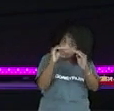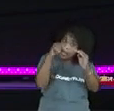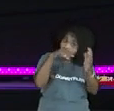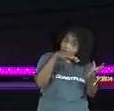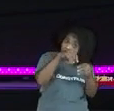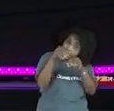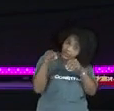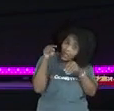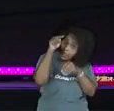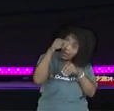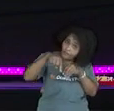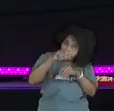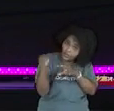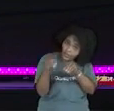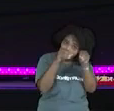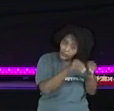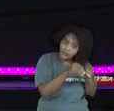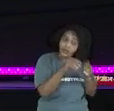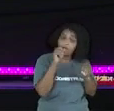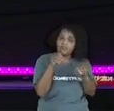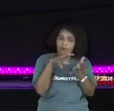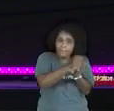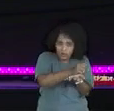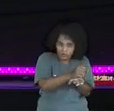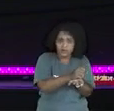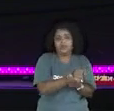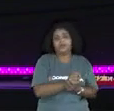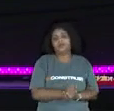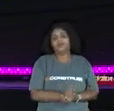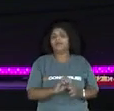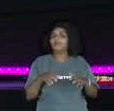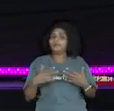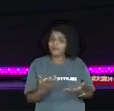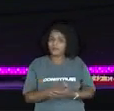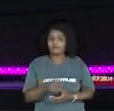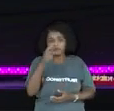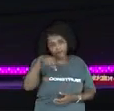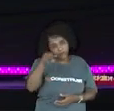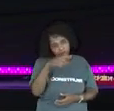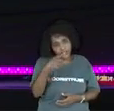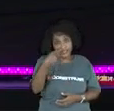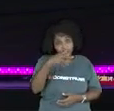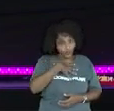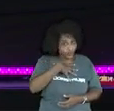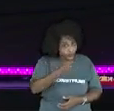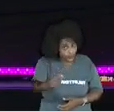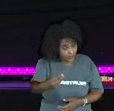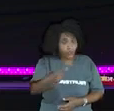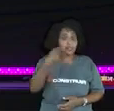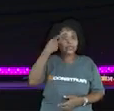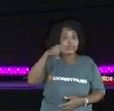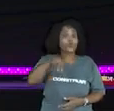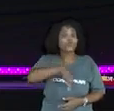terra para a qual estão indo para dela tomar posse desse modo você e seus filhos